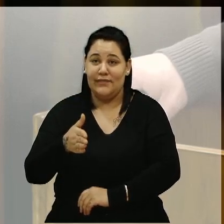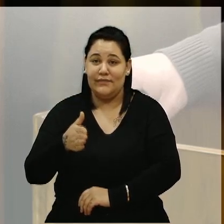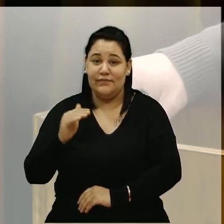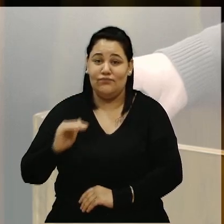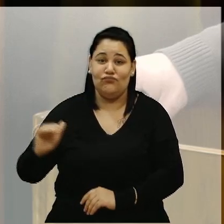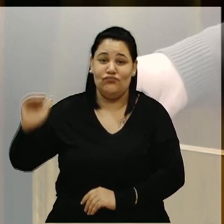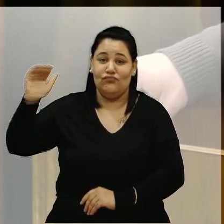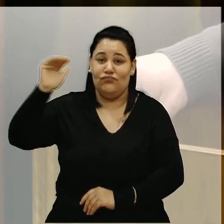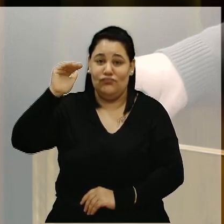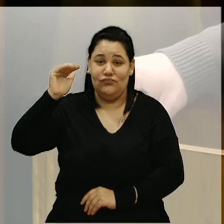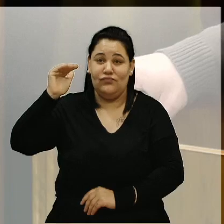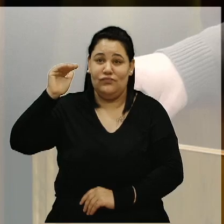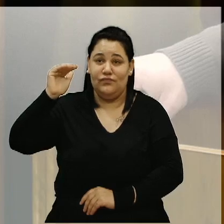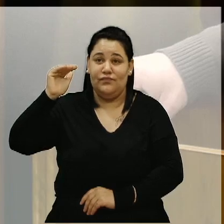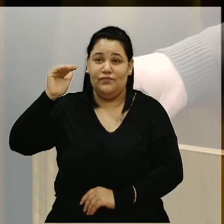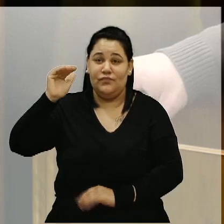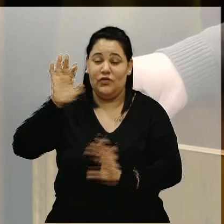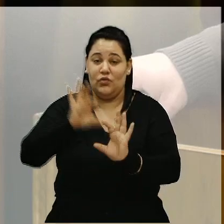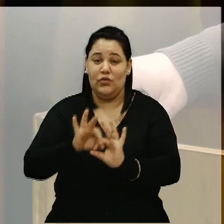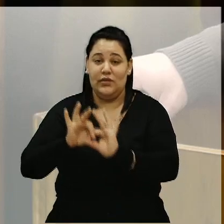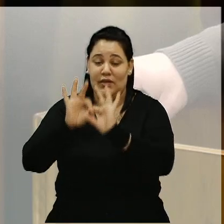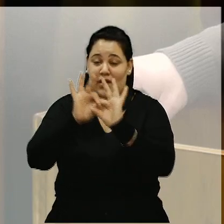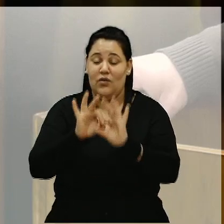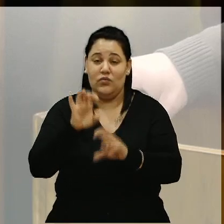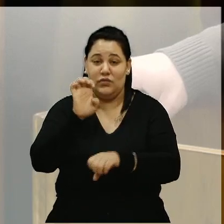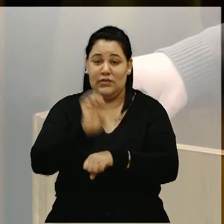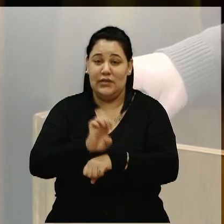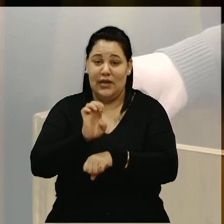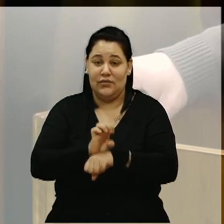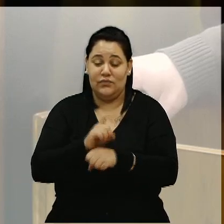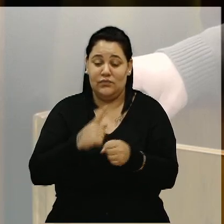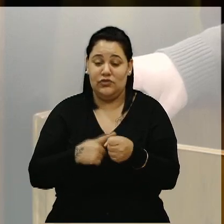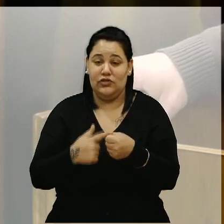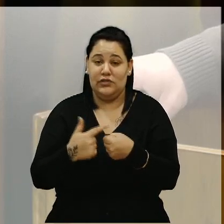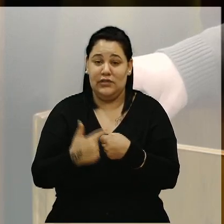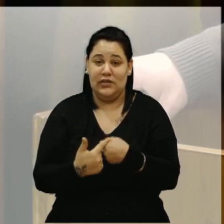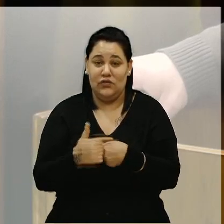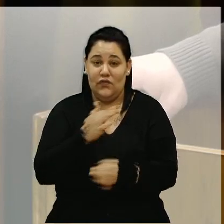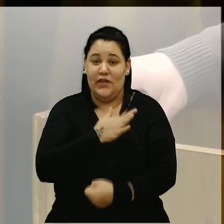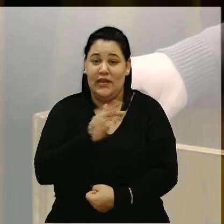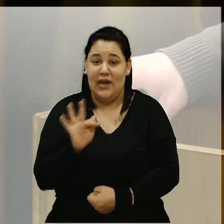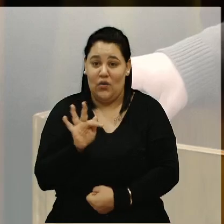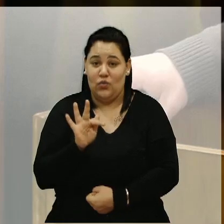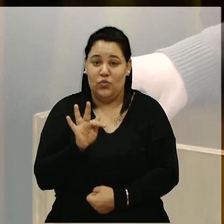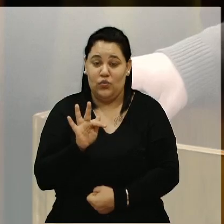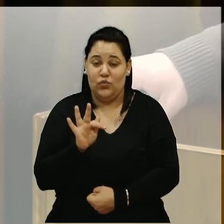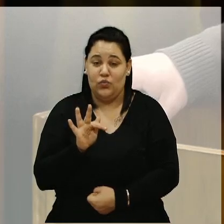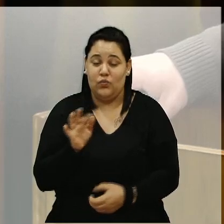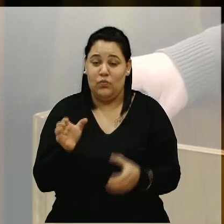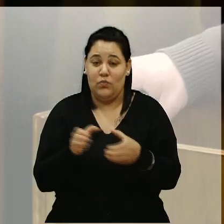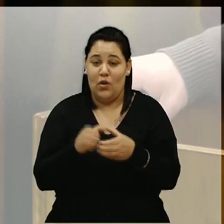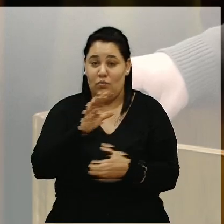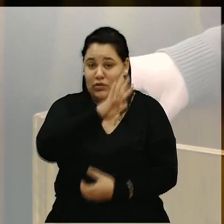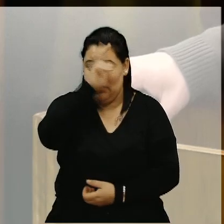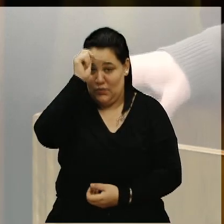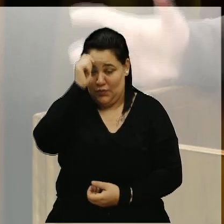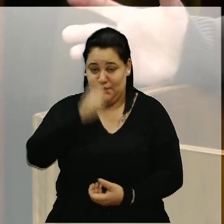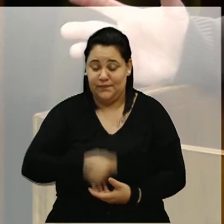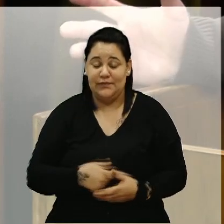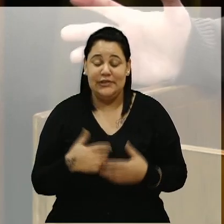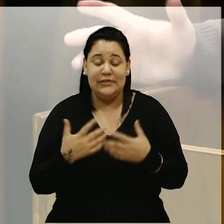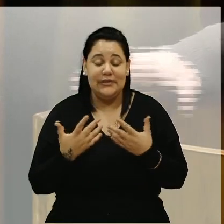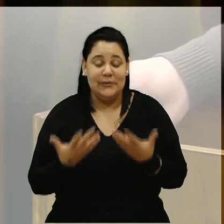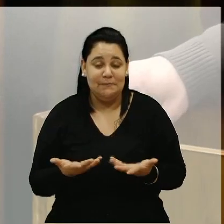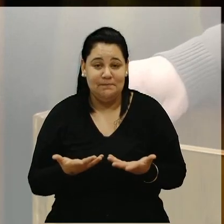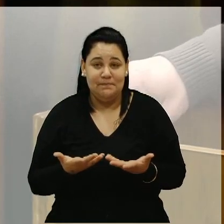autarquias, fundamentais da União, dos estados, do Distrito Federal e dos municípios. Então, assim, cai